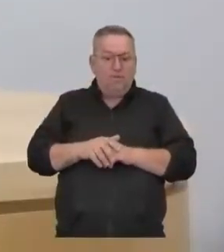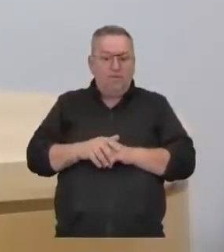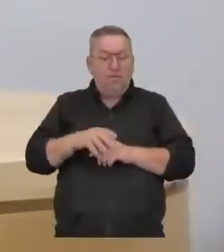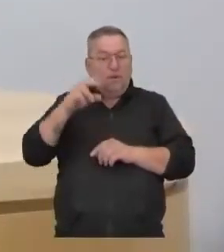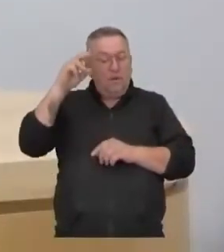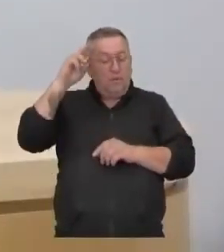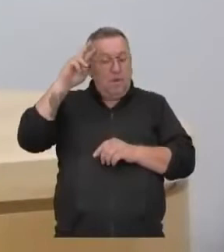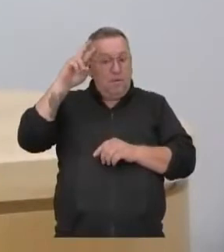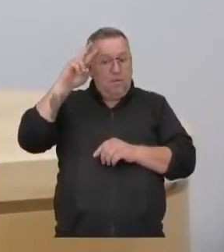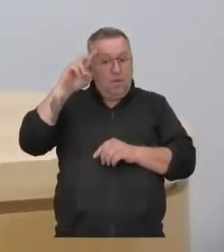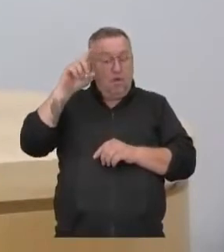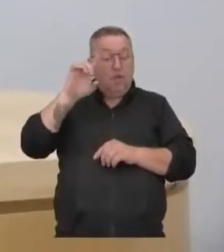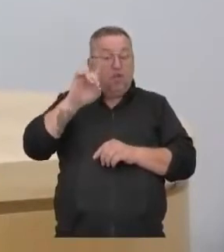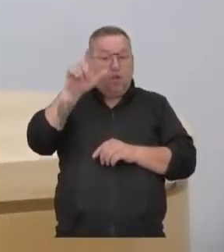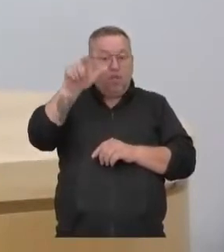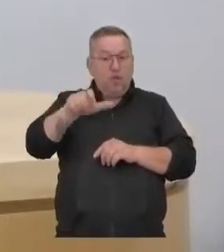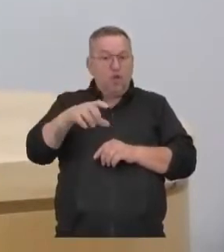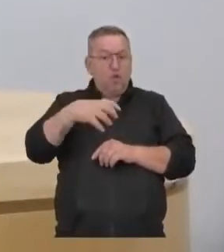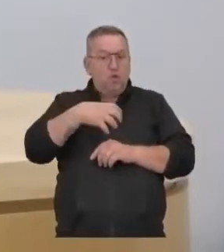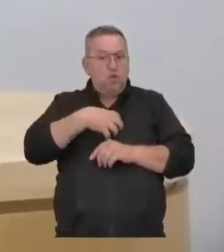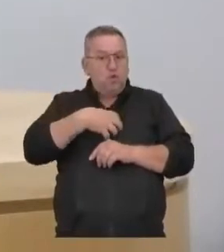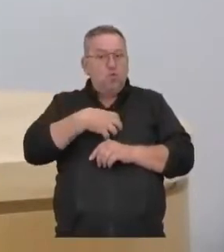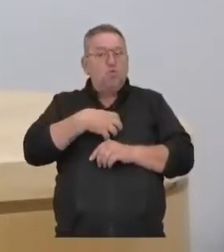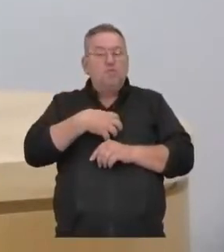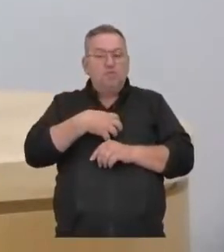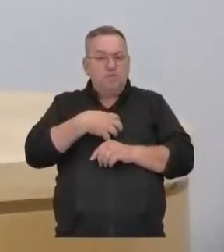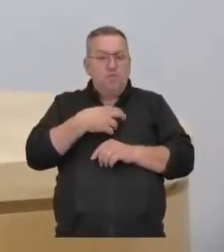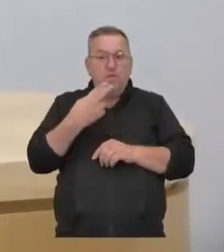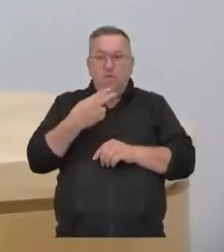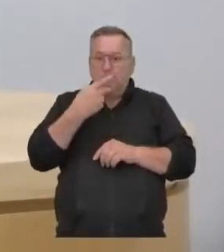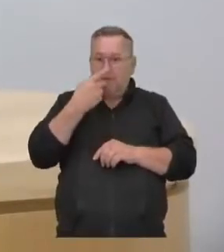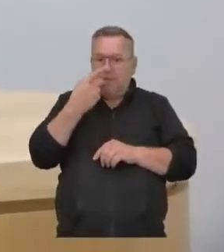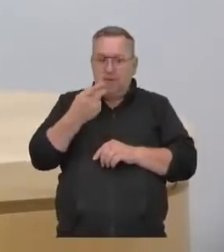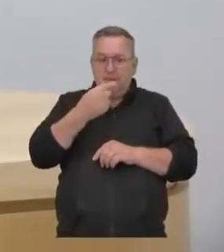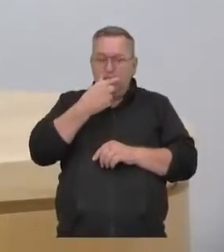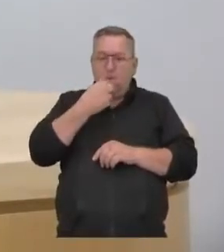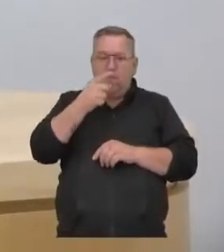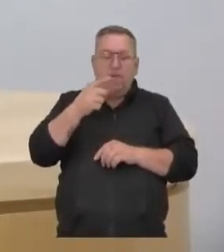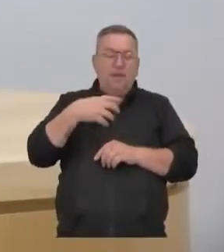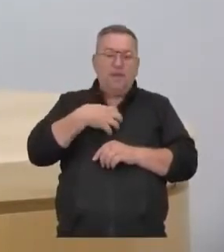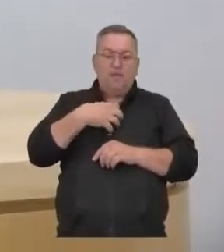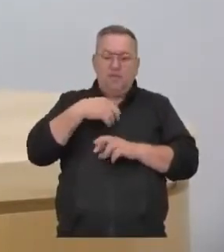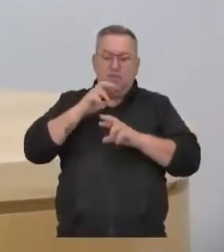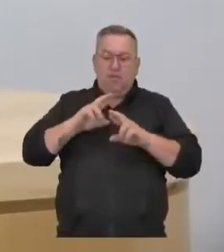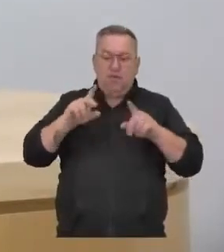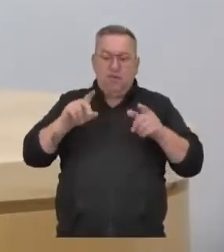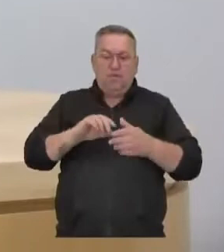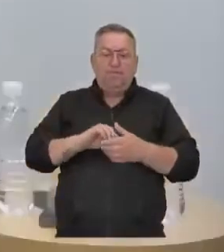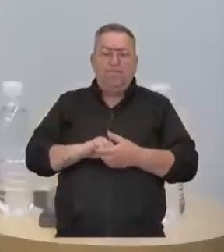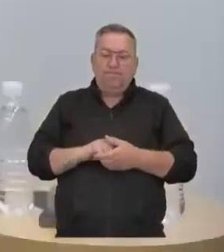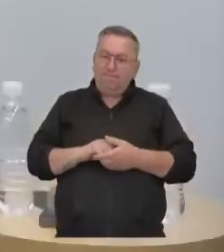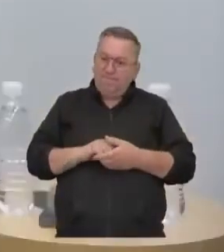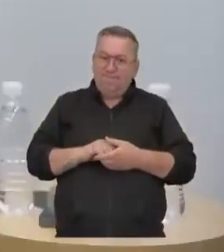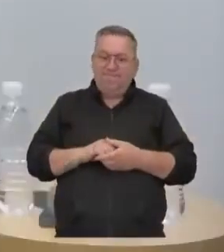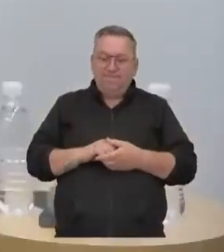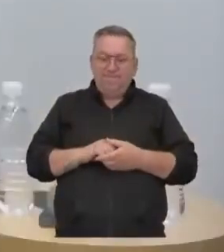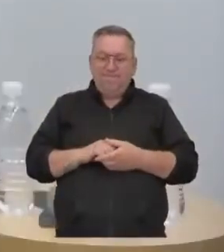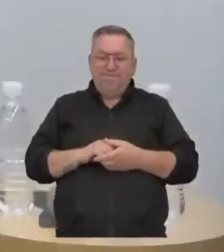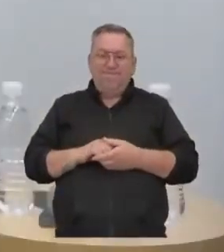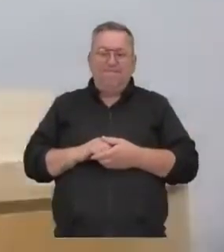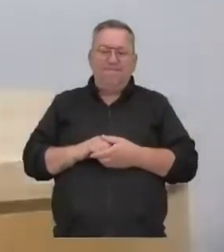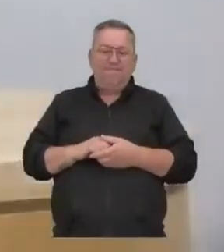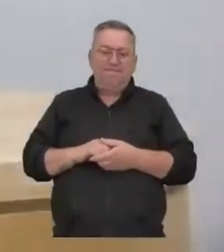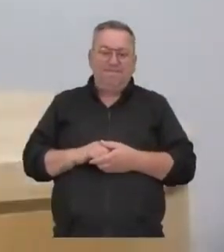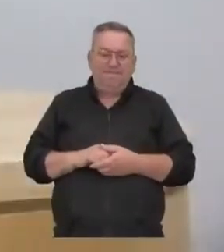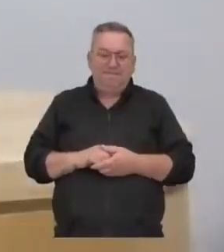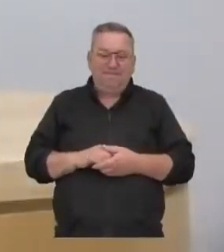outro só ele sentiu, né? Não dá para você falar que não é bem assim. Você sente diferente, né? Que bom, né? Sim. Que bom. Então,